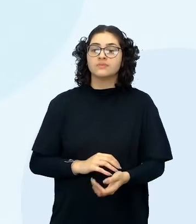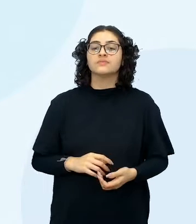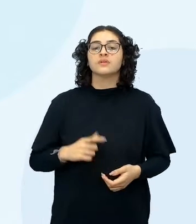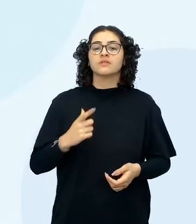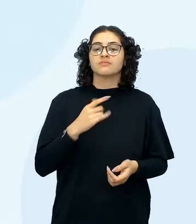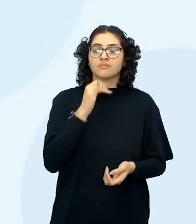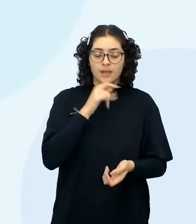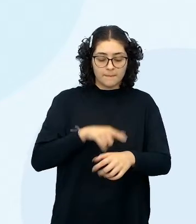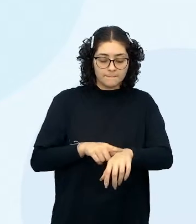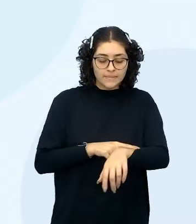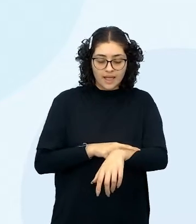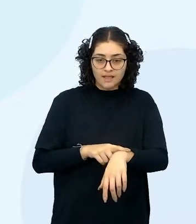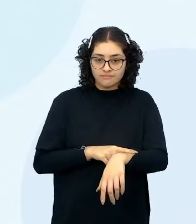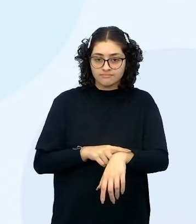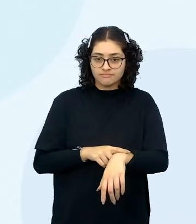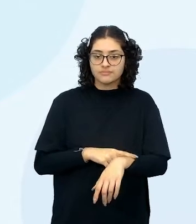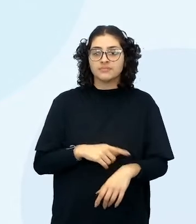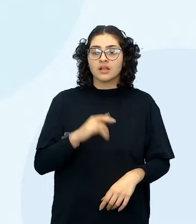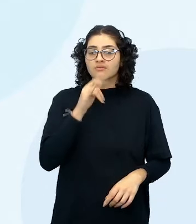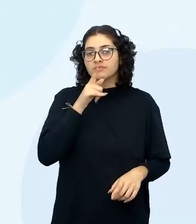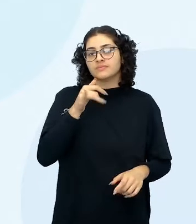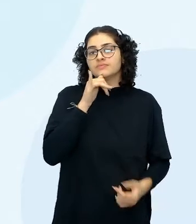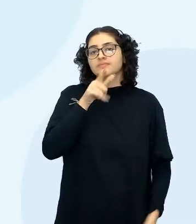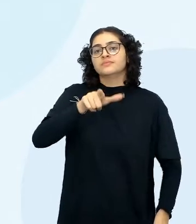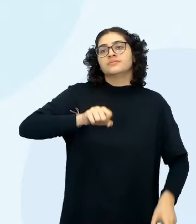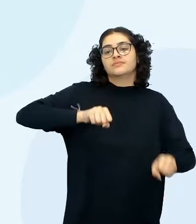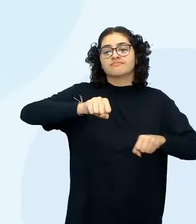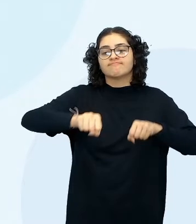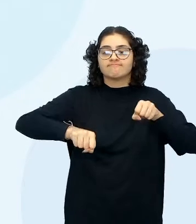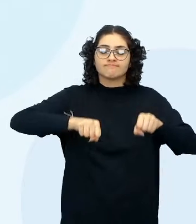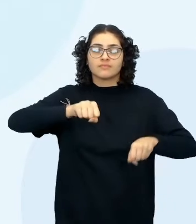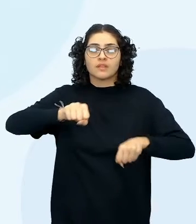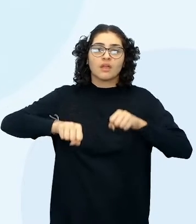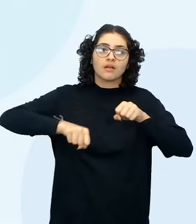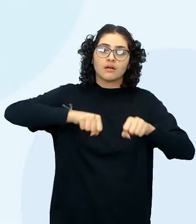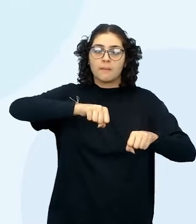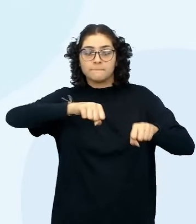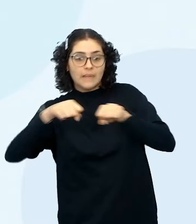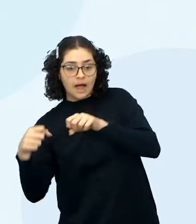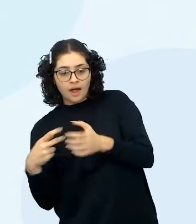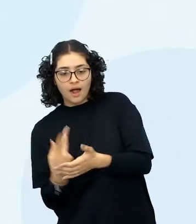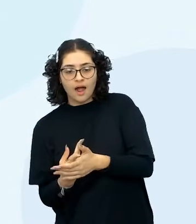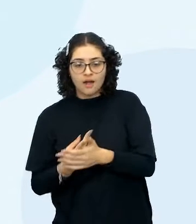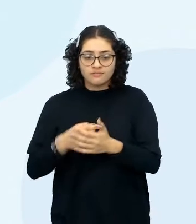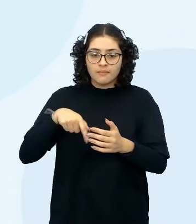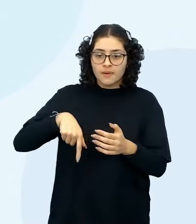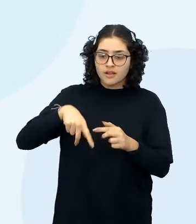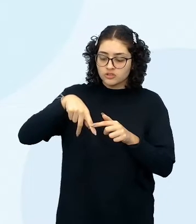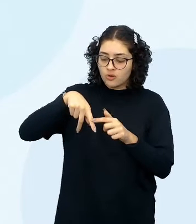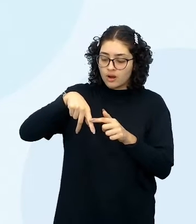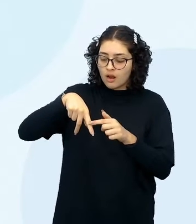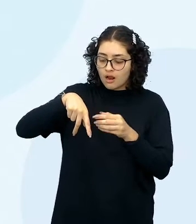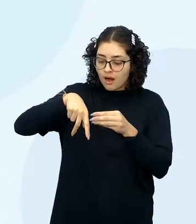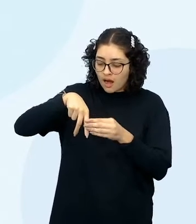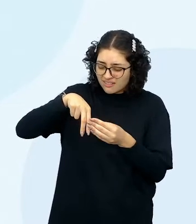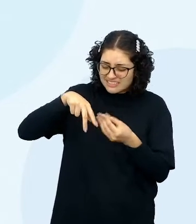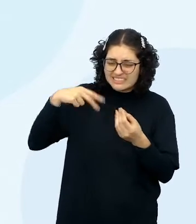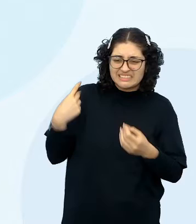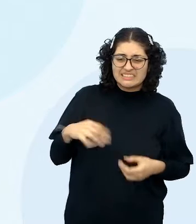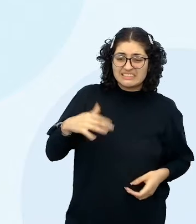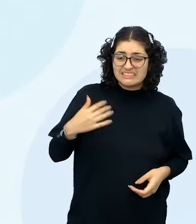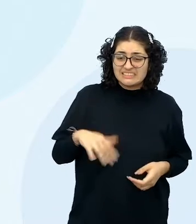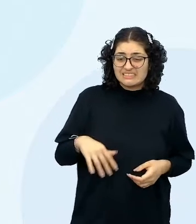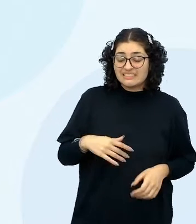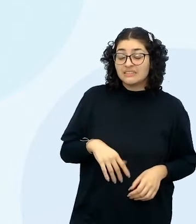vamos supor, né, que você está lá andando de bicicleta, você caiu e ralou ali o seu joelho. Conforme